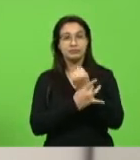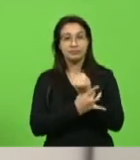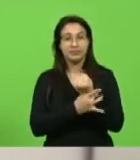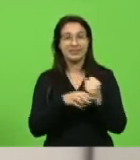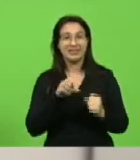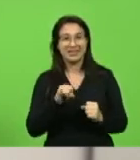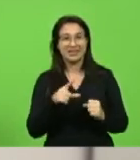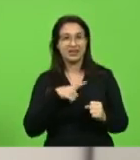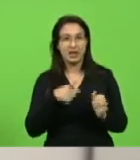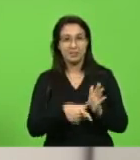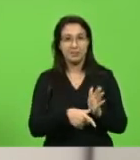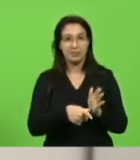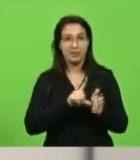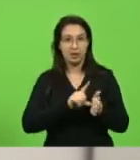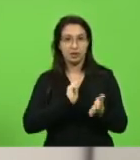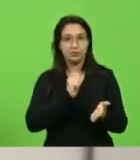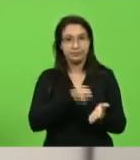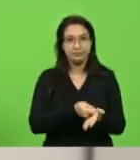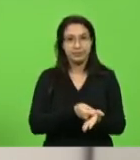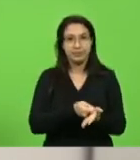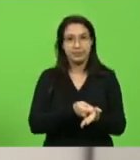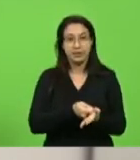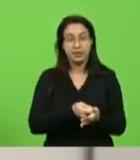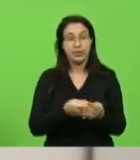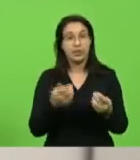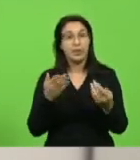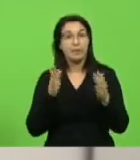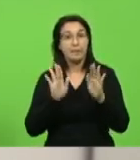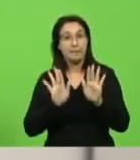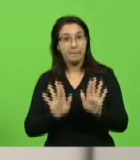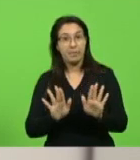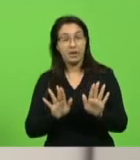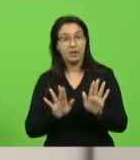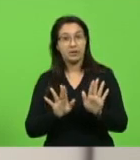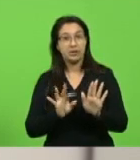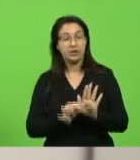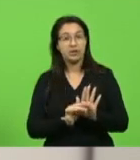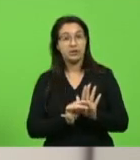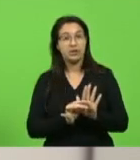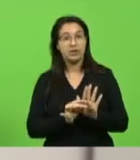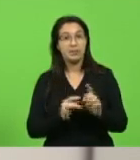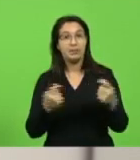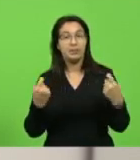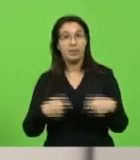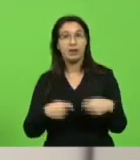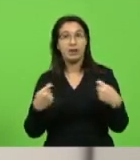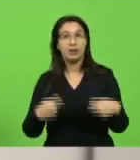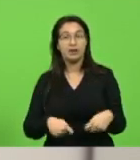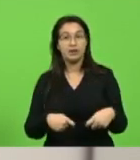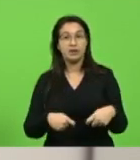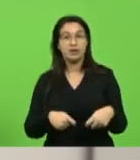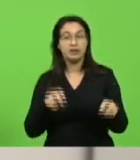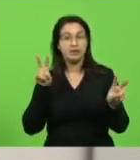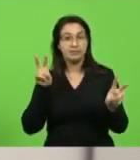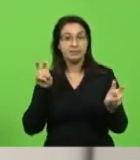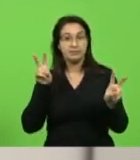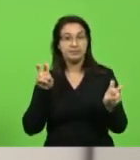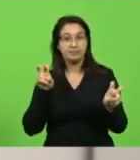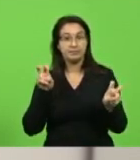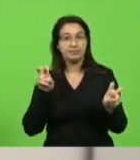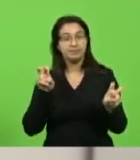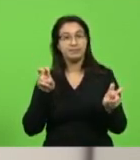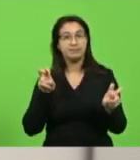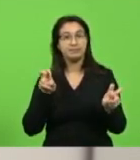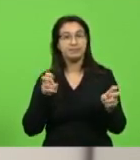de pagamentos, sendo que, para tanto, destacou a necessidade de estar, abre aspas,